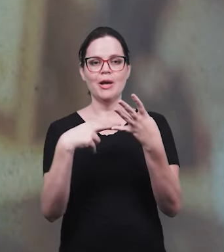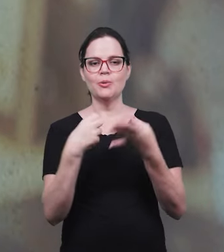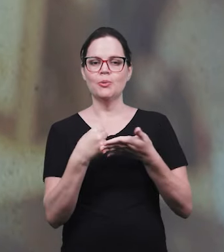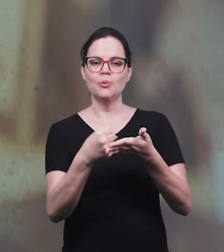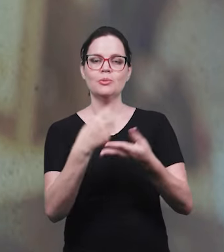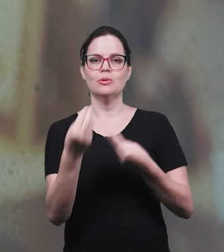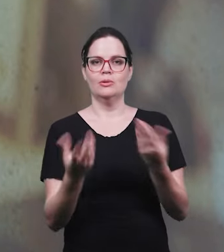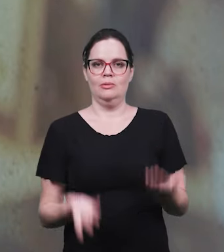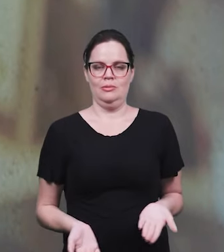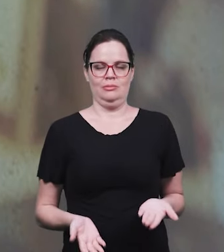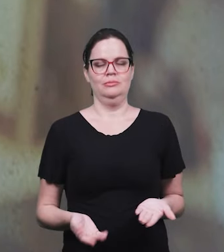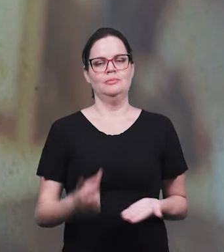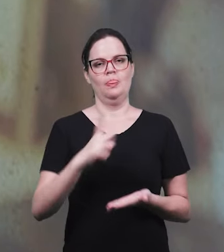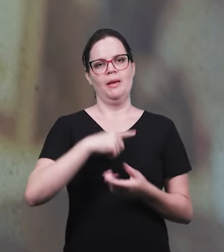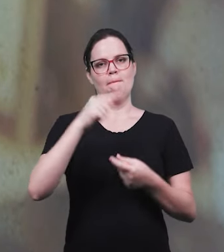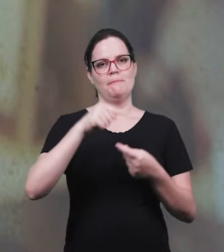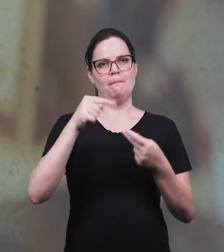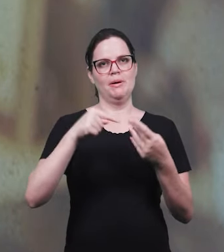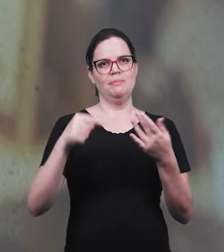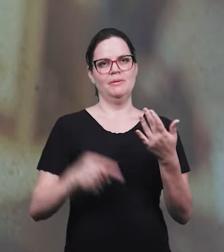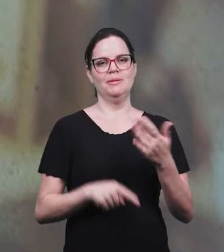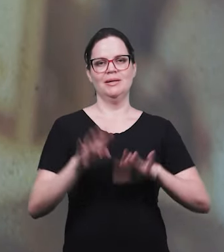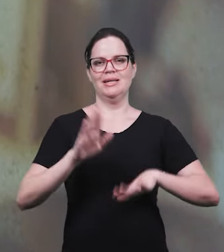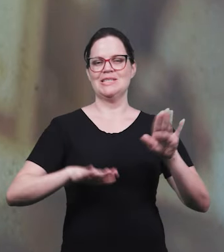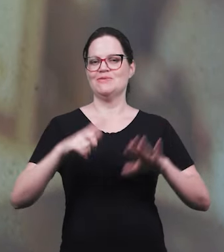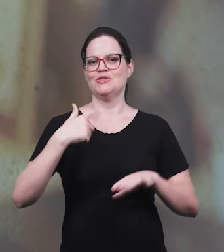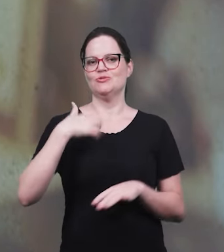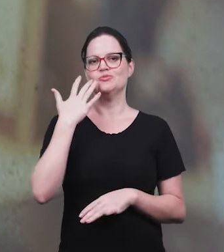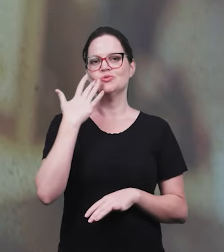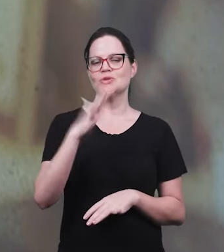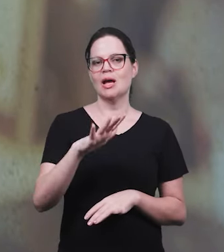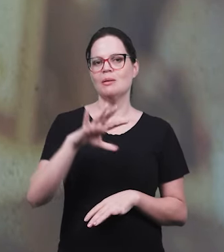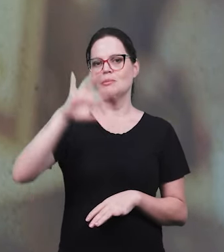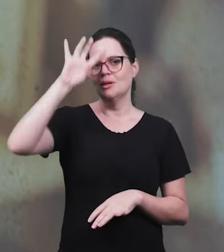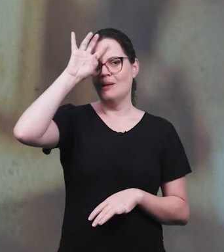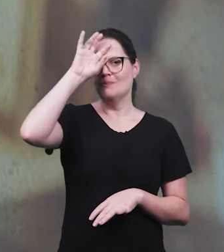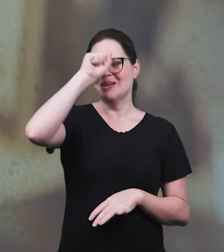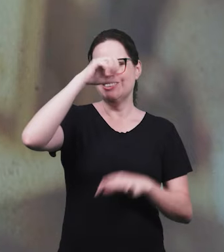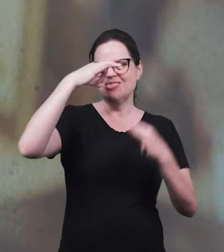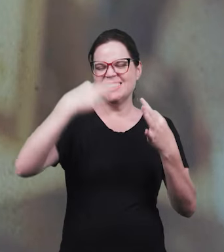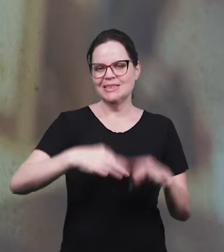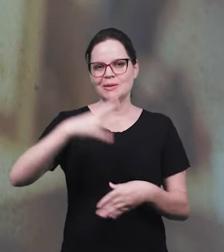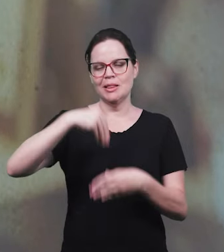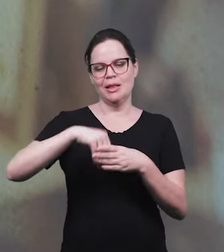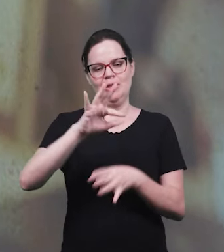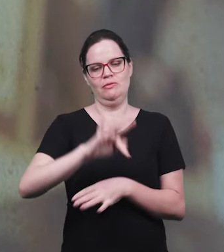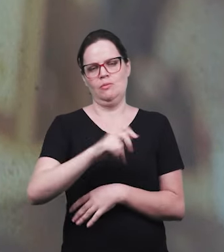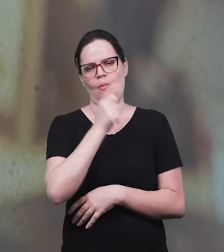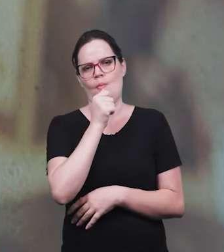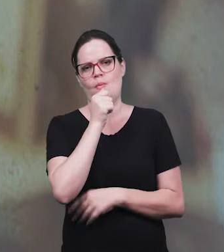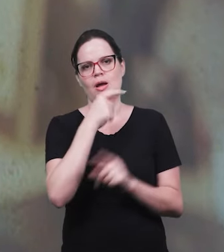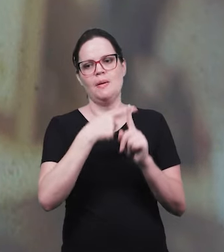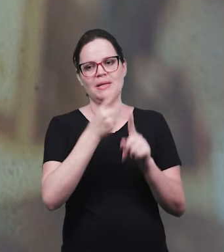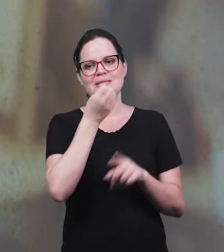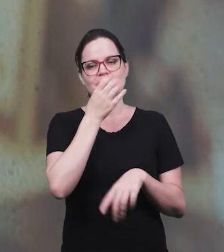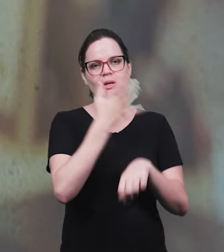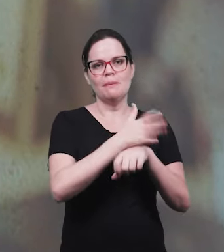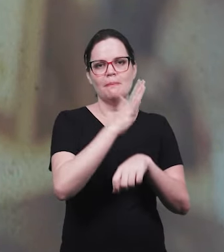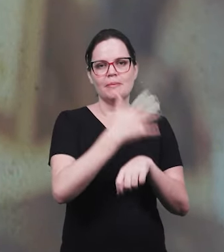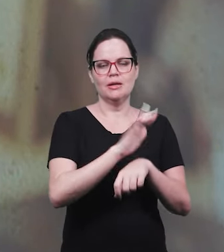processo. Então, são questões que muitas vezes nós não aprendemos muito na faculdade e que esse dia a dia é muito